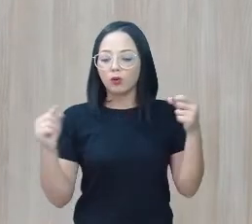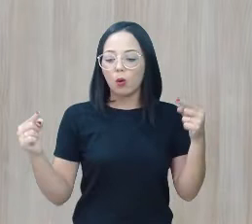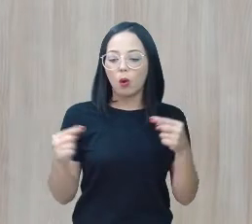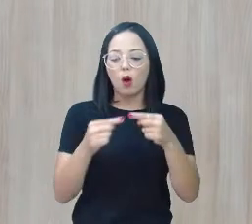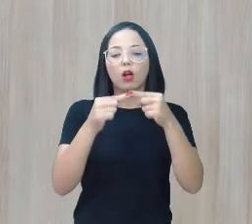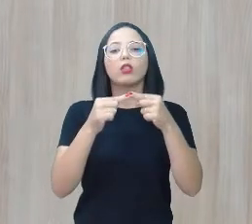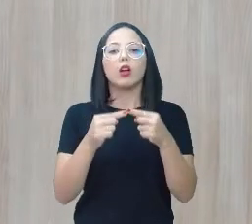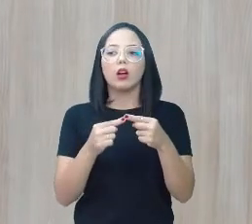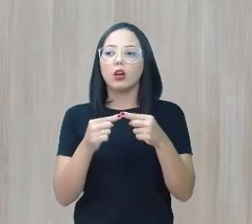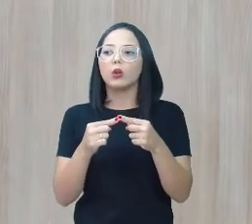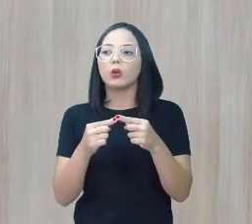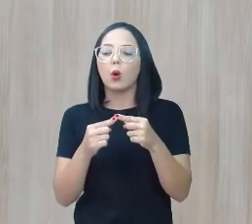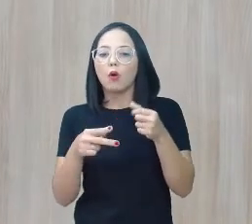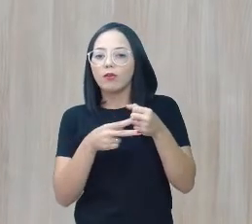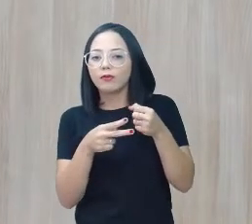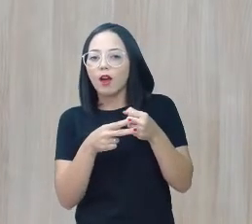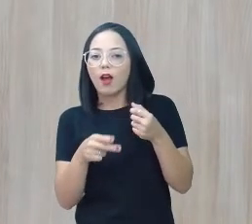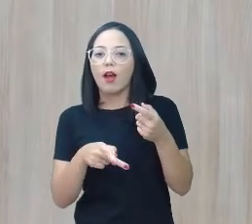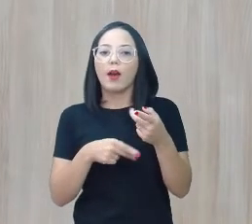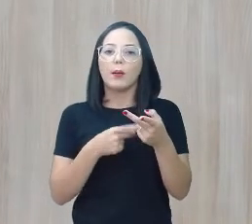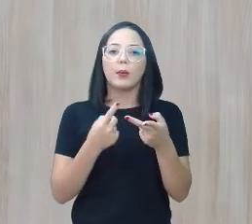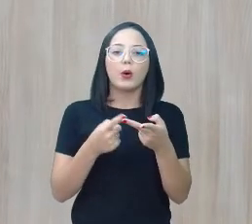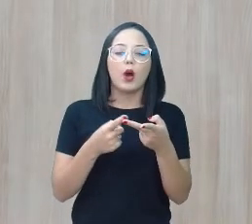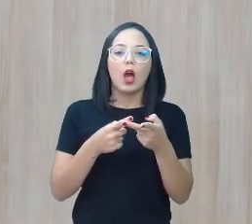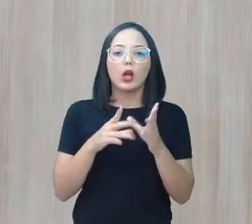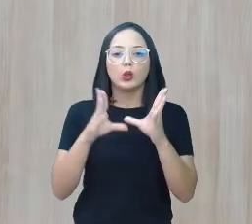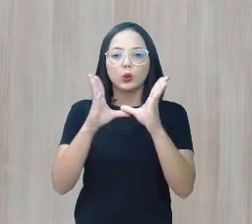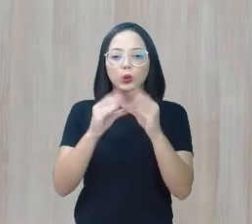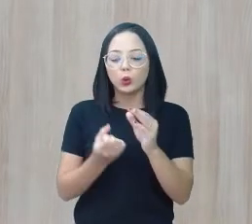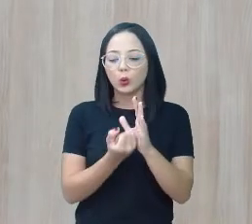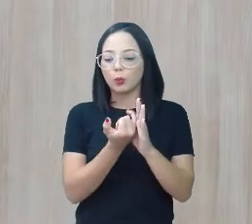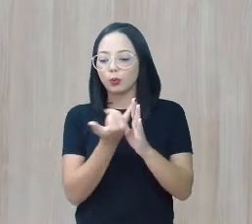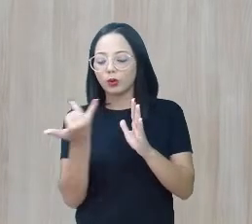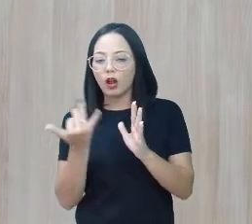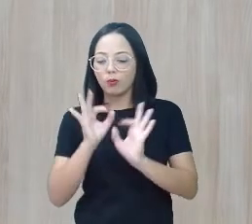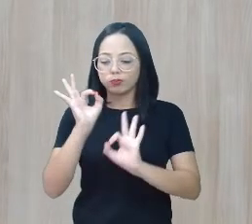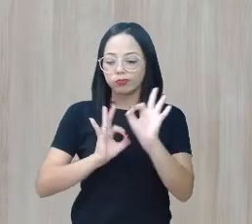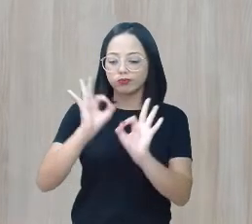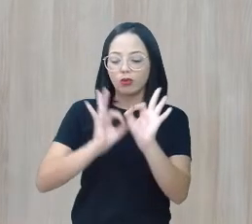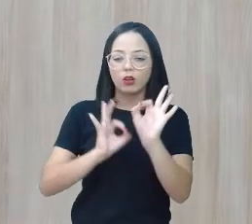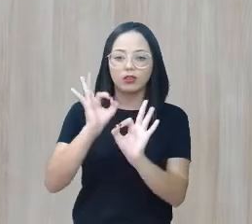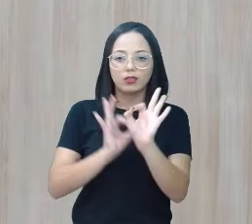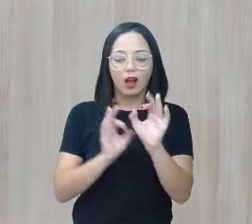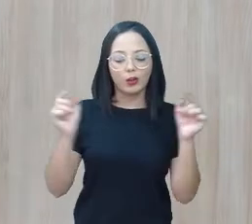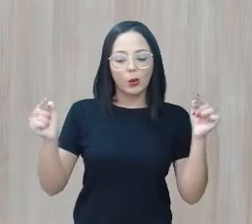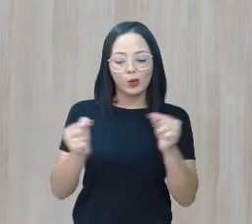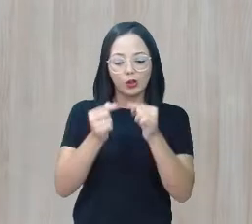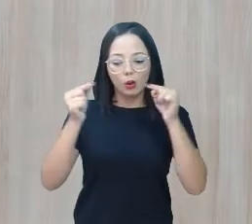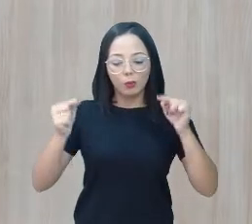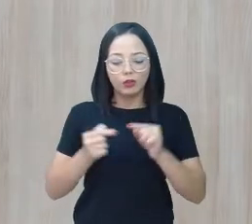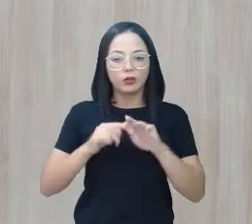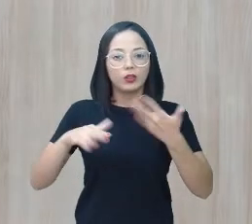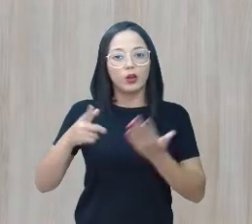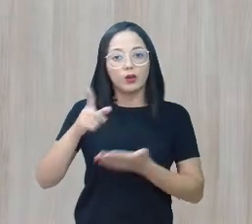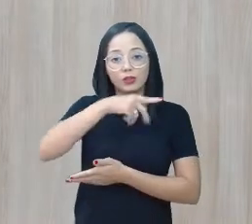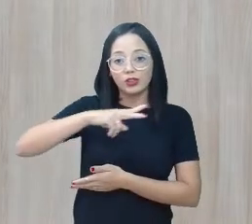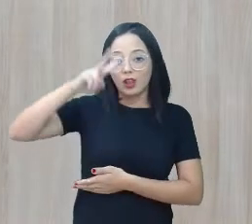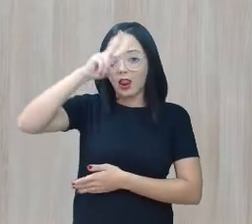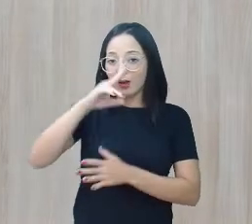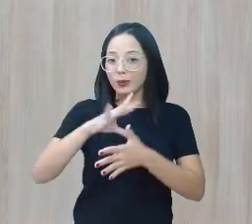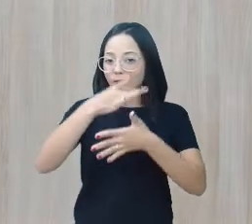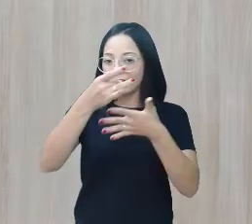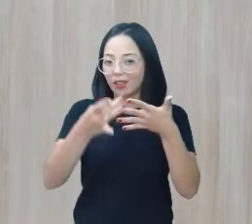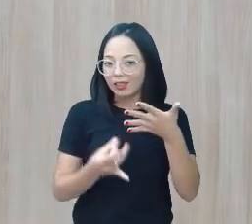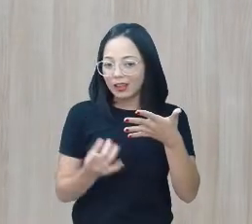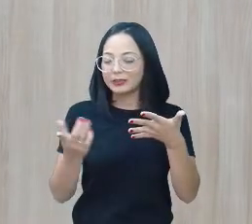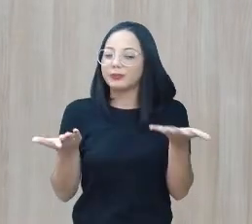não é? Com o verbo ali, tudo no plural, organizadamente, não é? E aí, vocês lembram desse